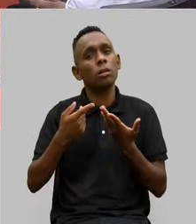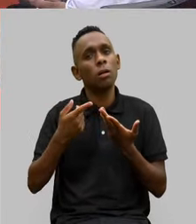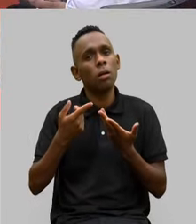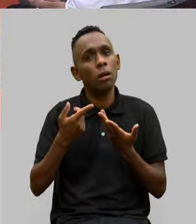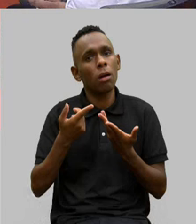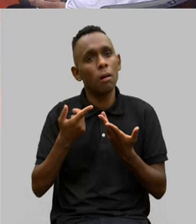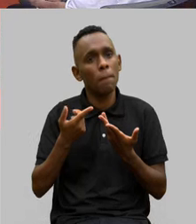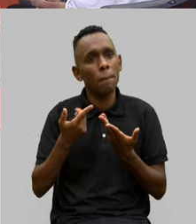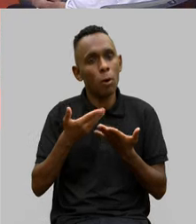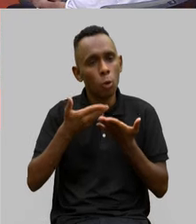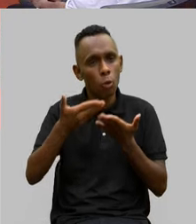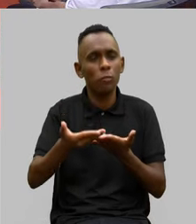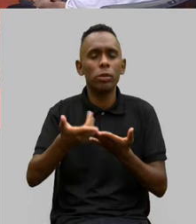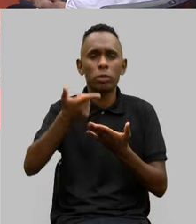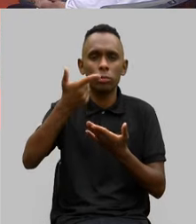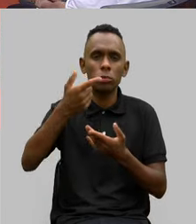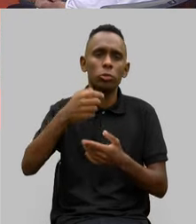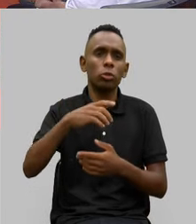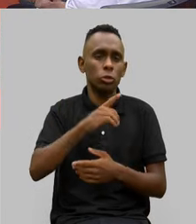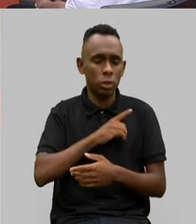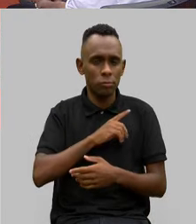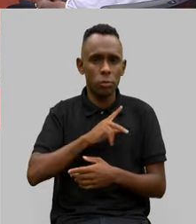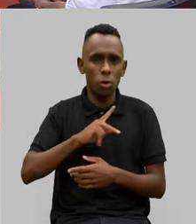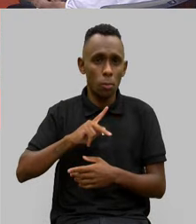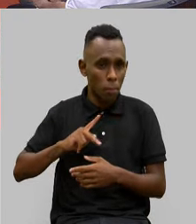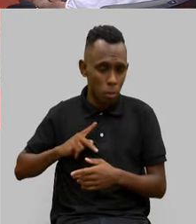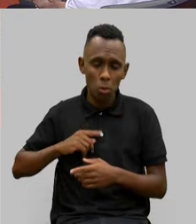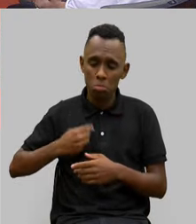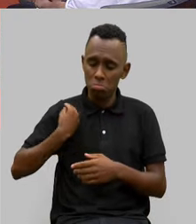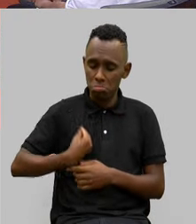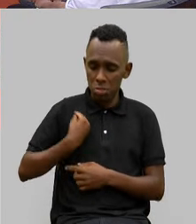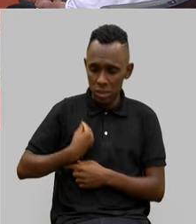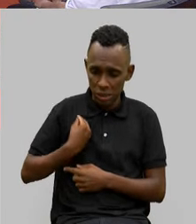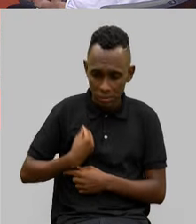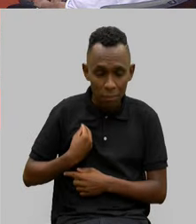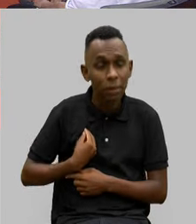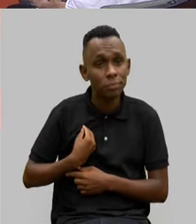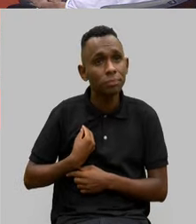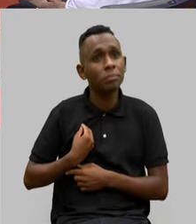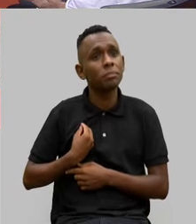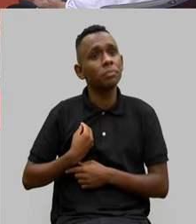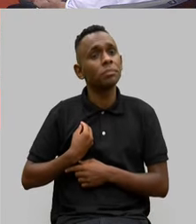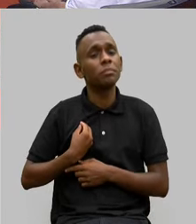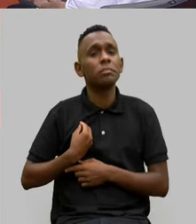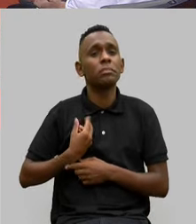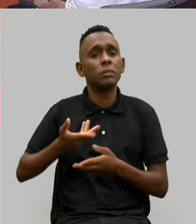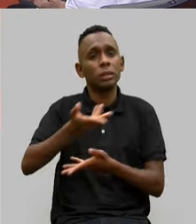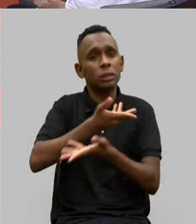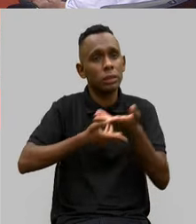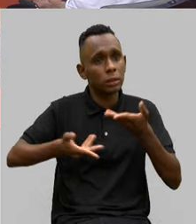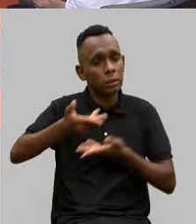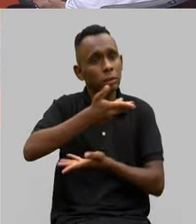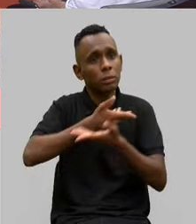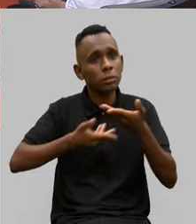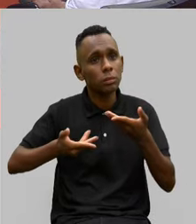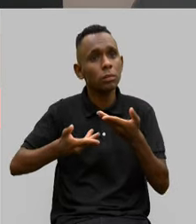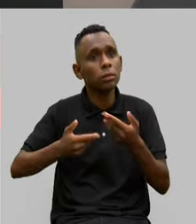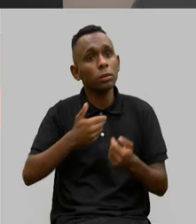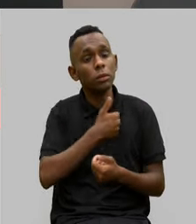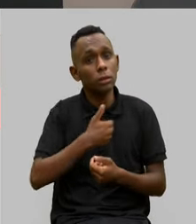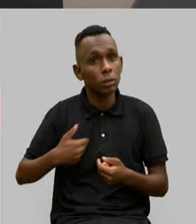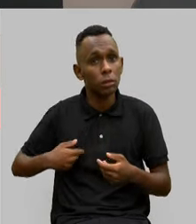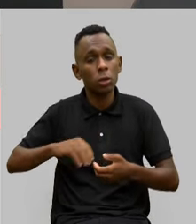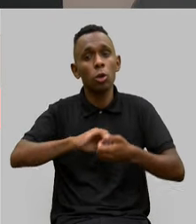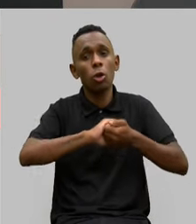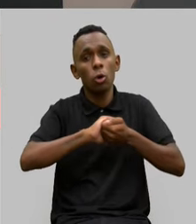beatri mais um Defensor Público pudesse participar eh dessa audiência pública cumprimentar os